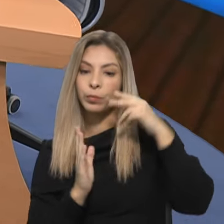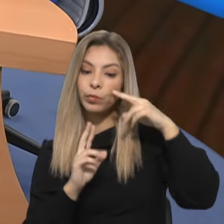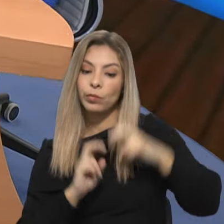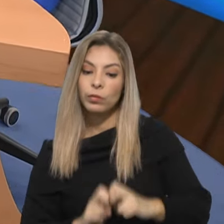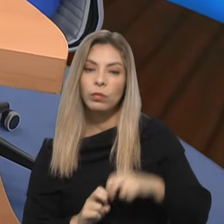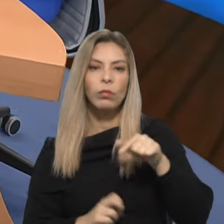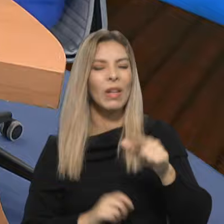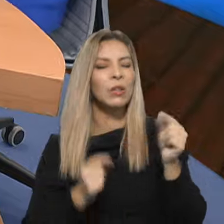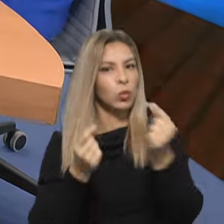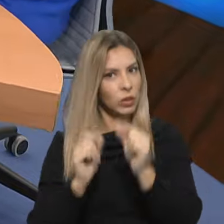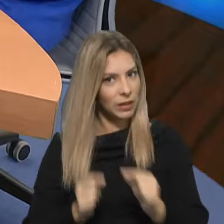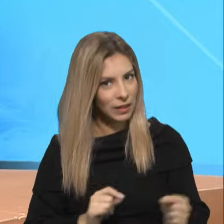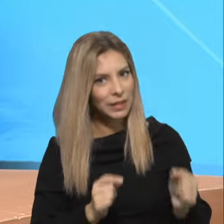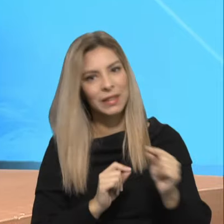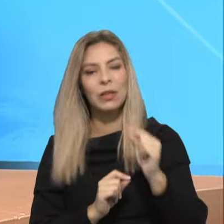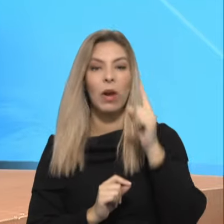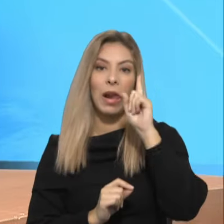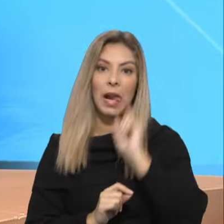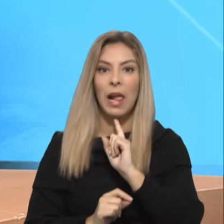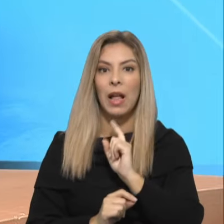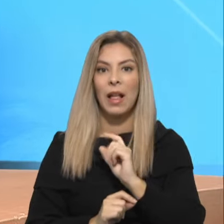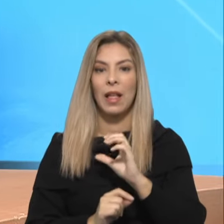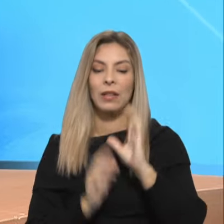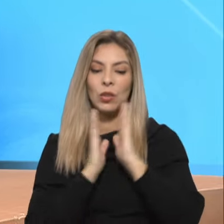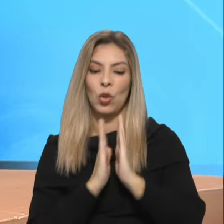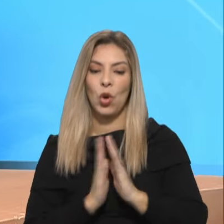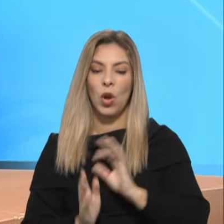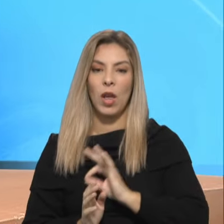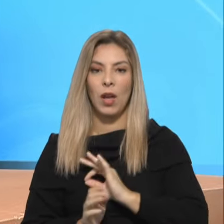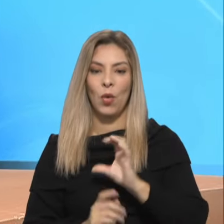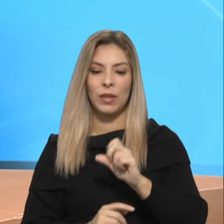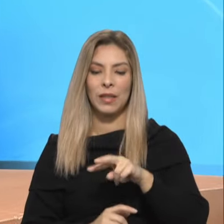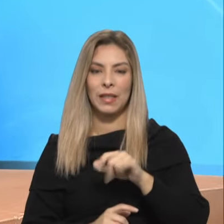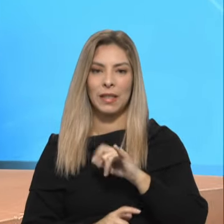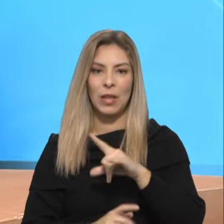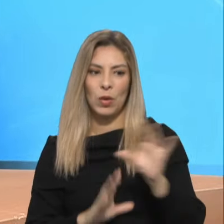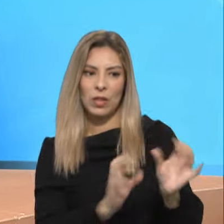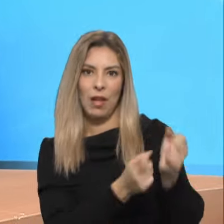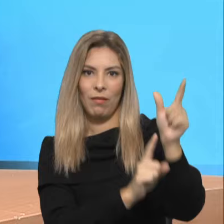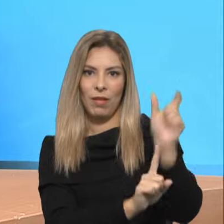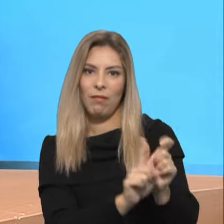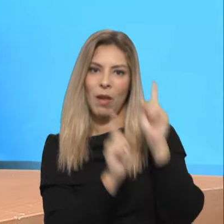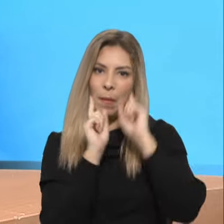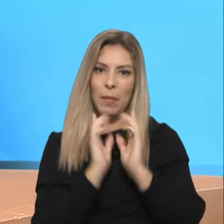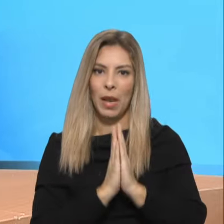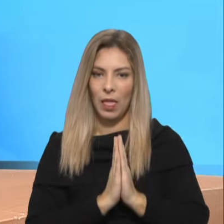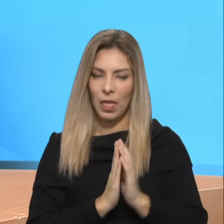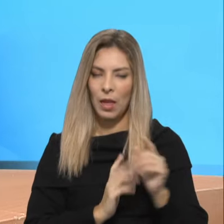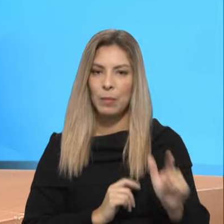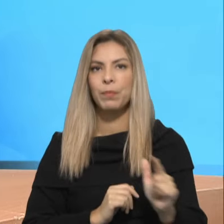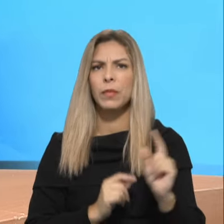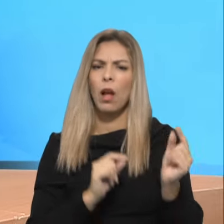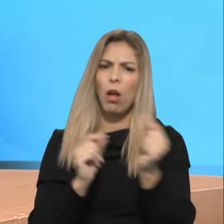foi a grande discussão. A grande discussão da teologia andou toda à volta da questão do pecado original. Foi aqui que as batalhas se deram com